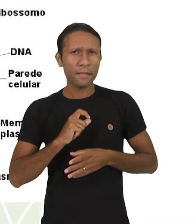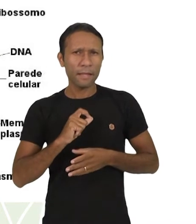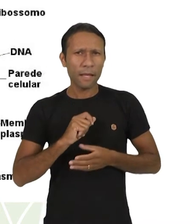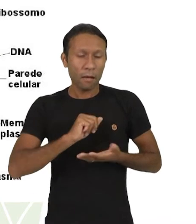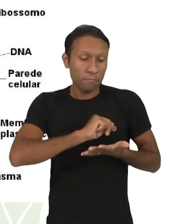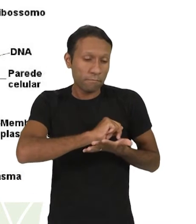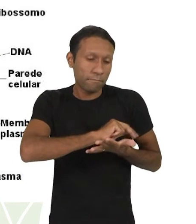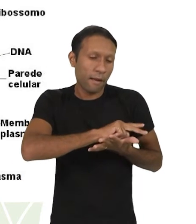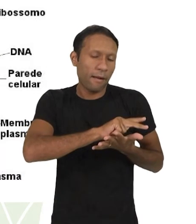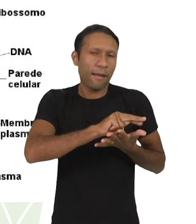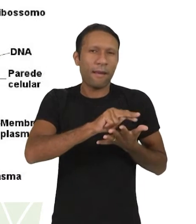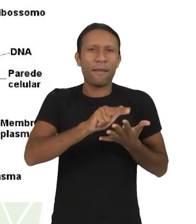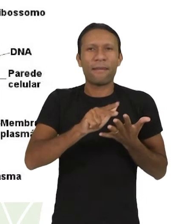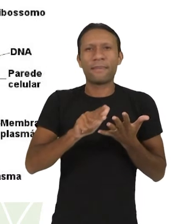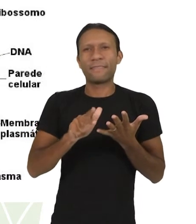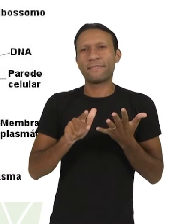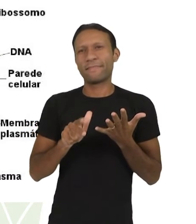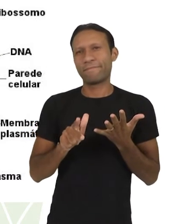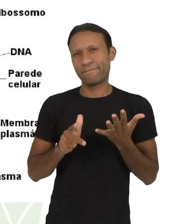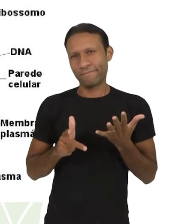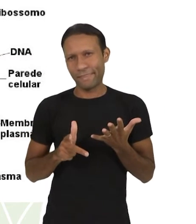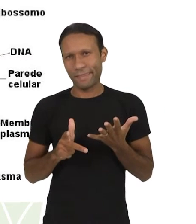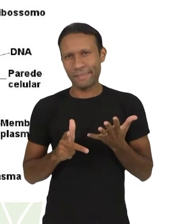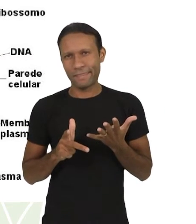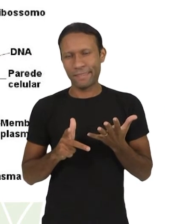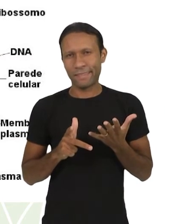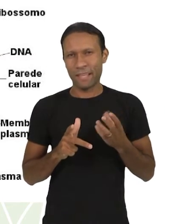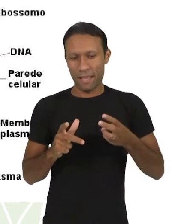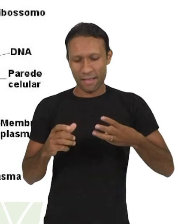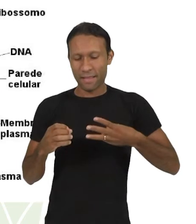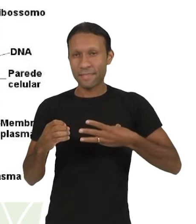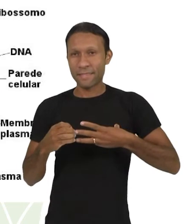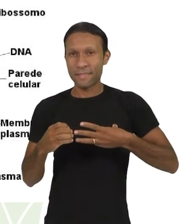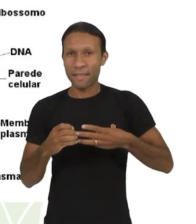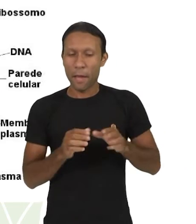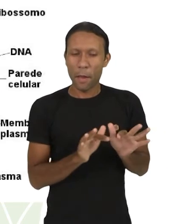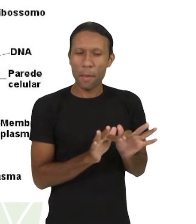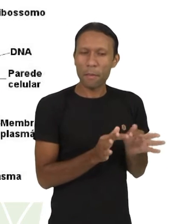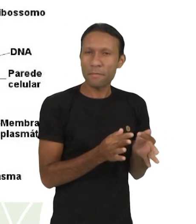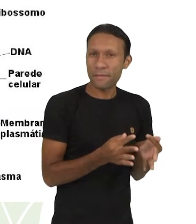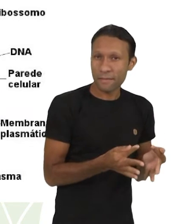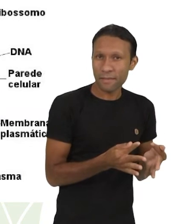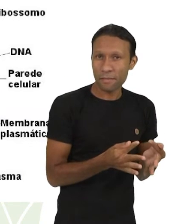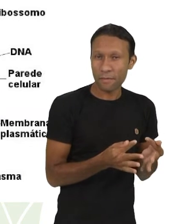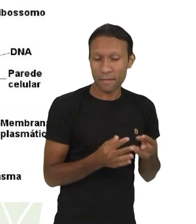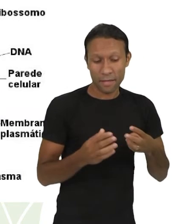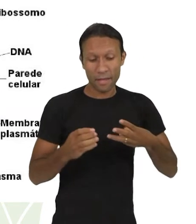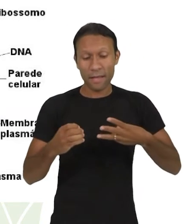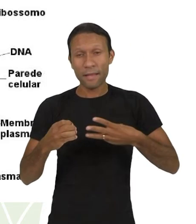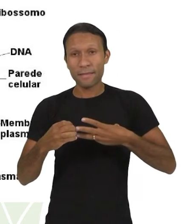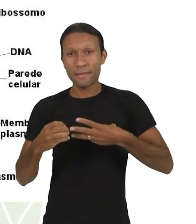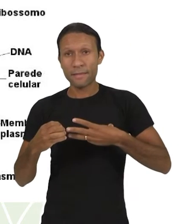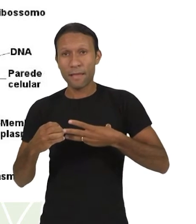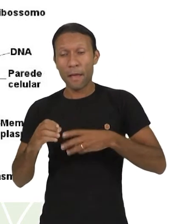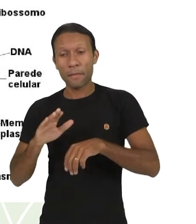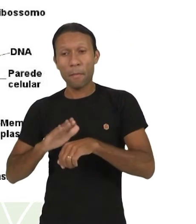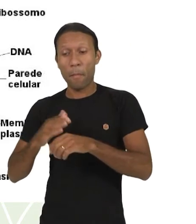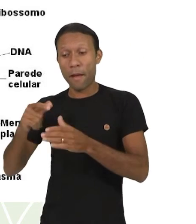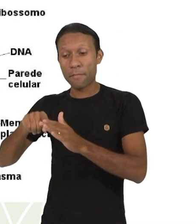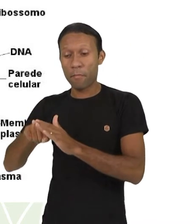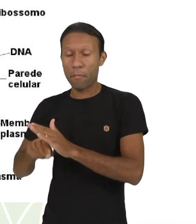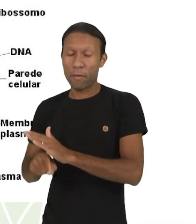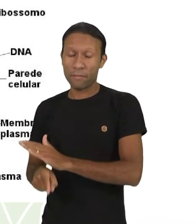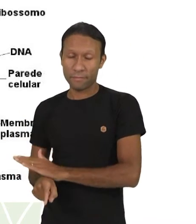uma classificação em células mais simples morfologicamente e células